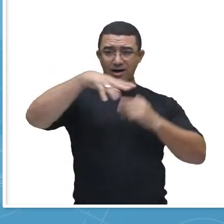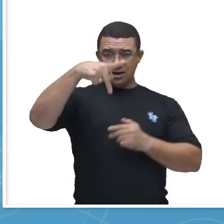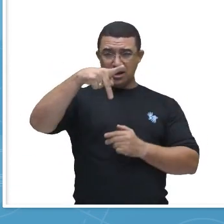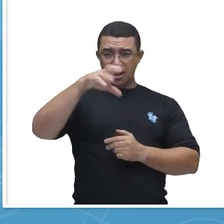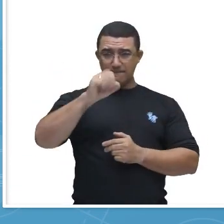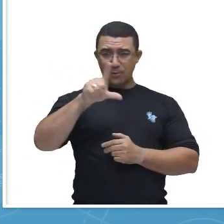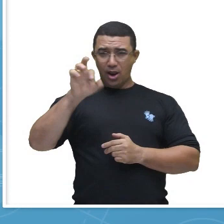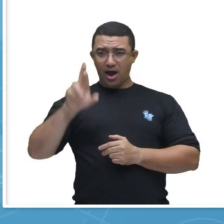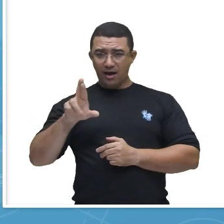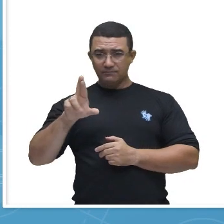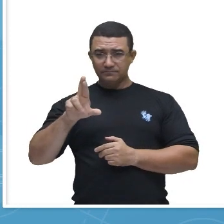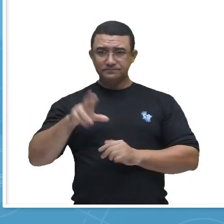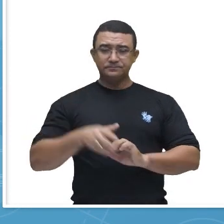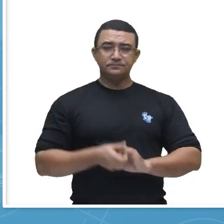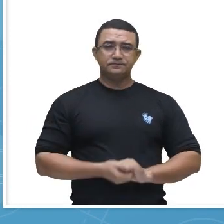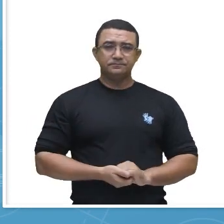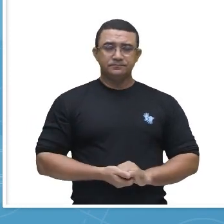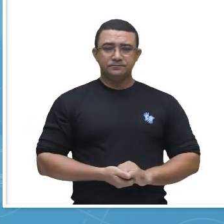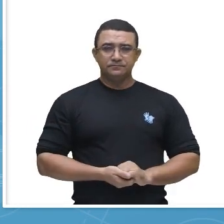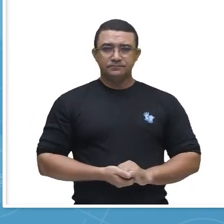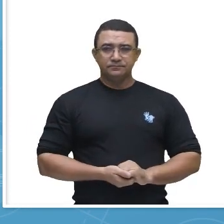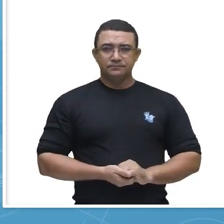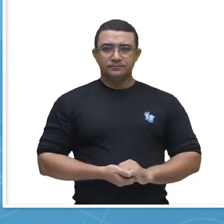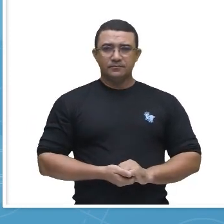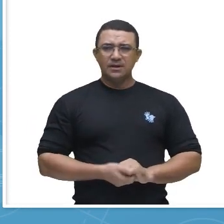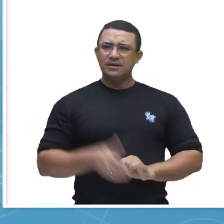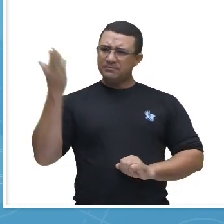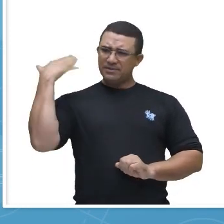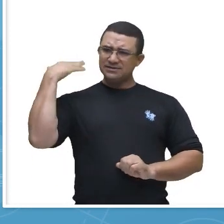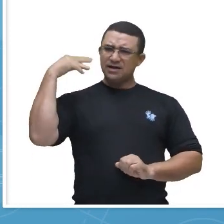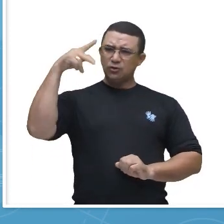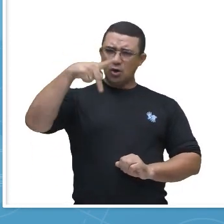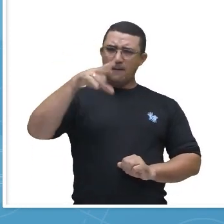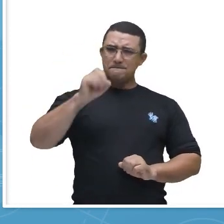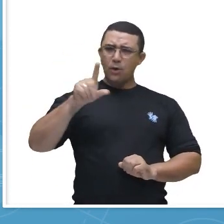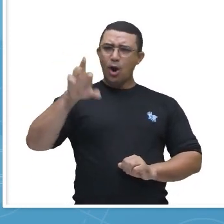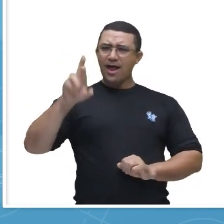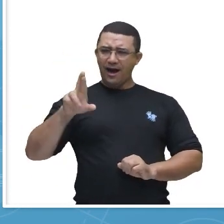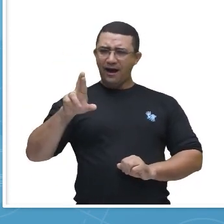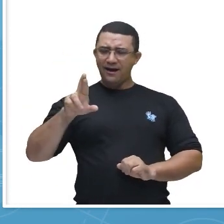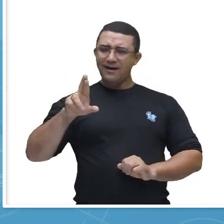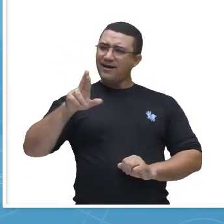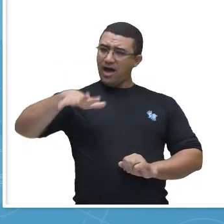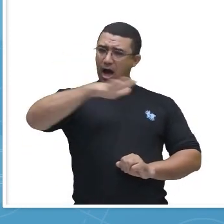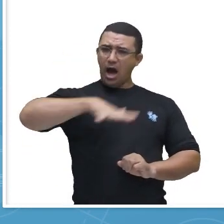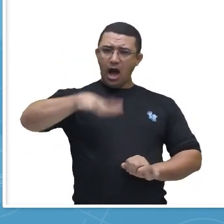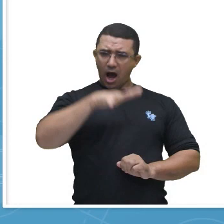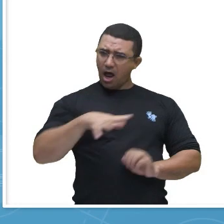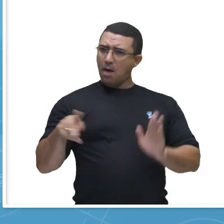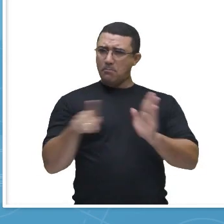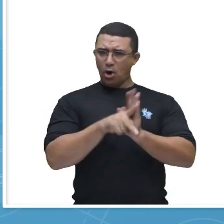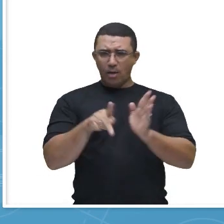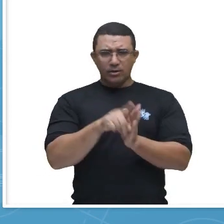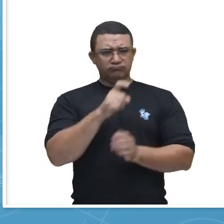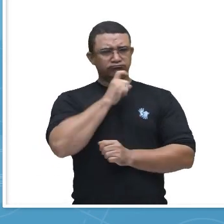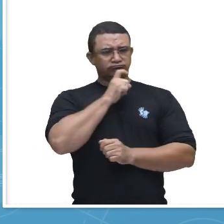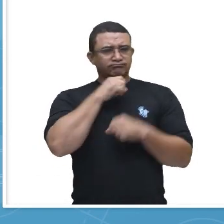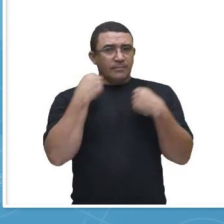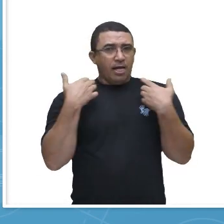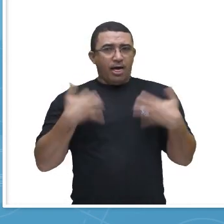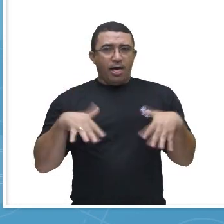falou da zona polar, né, na nossa última aula? Muito frio. Então, será aí que a zona temperada tem uma